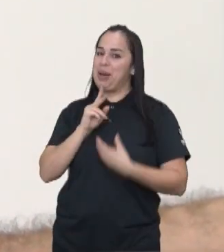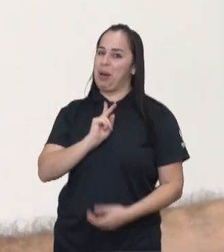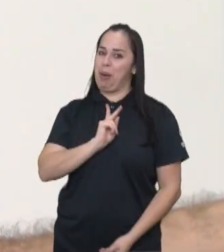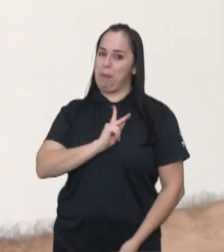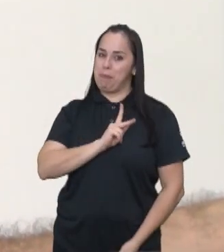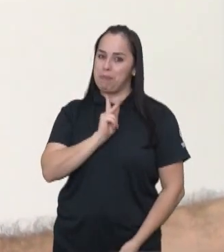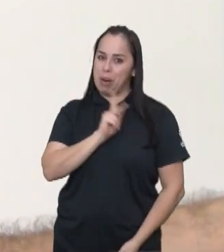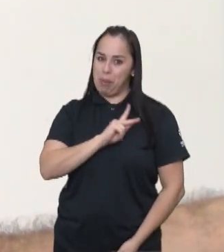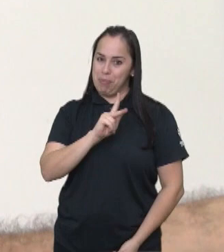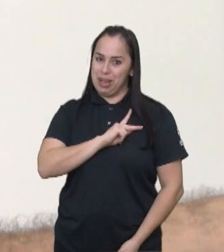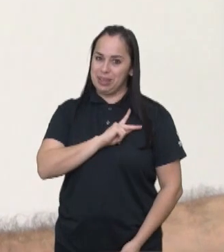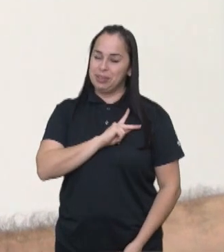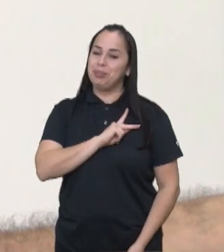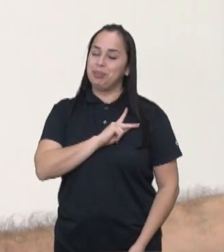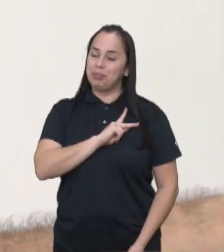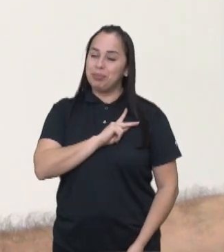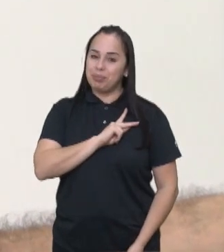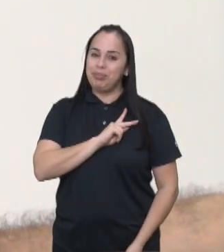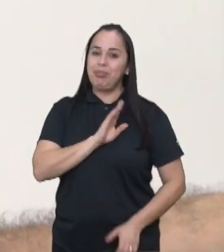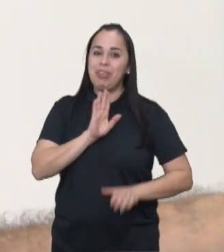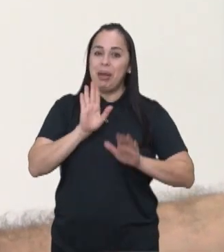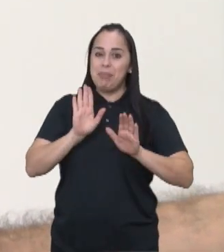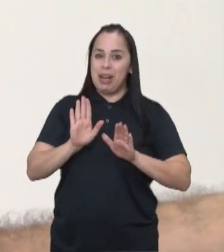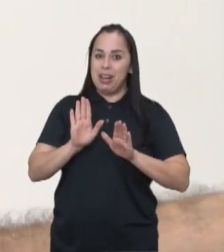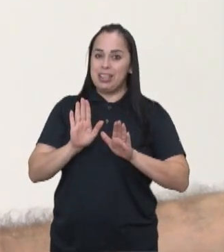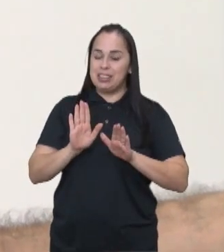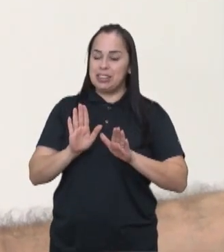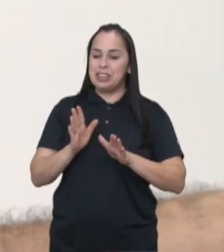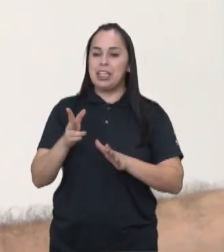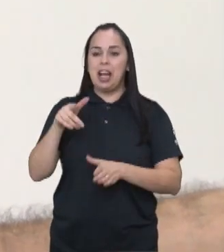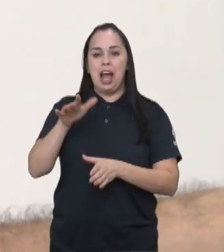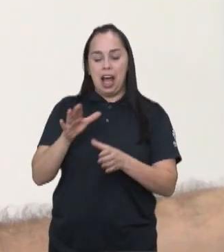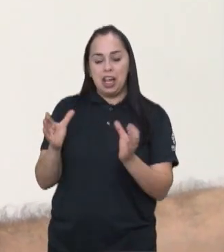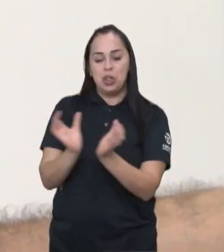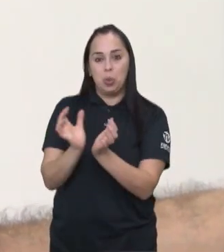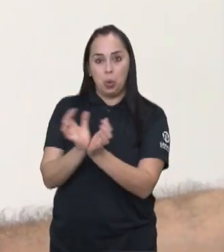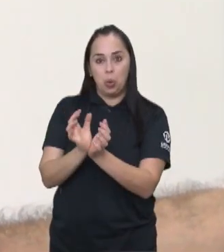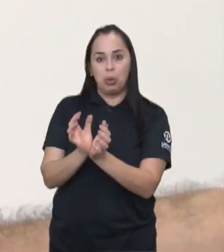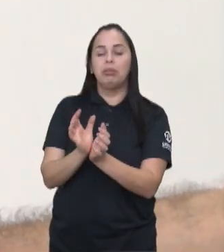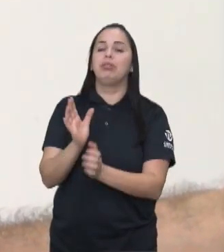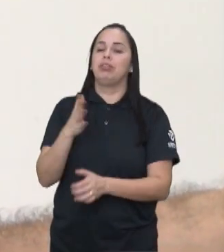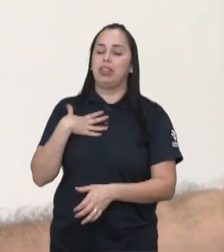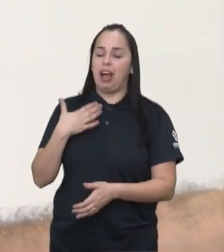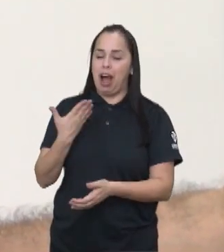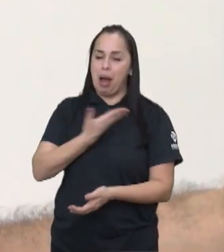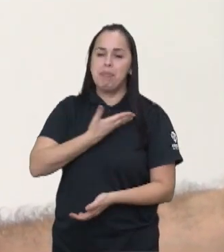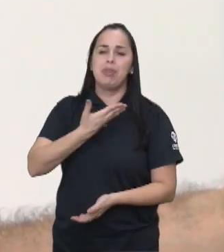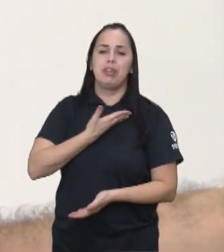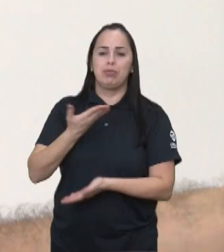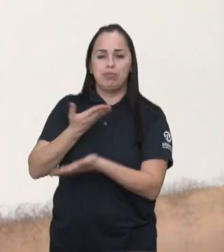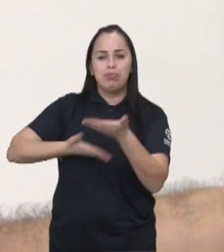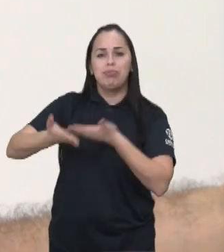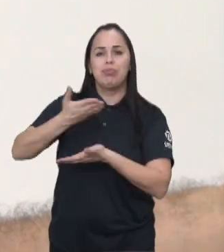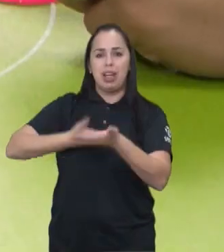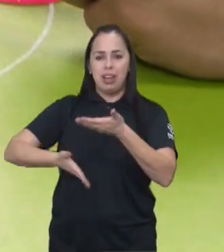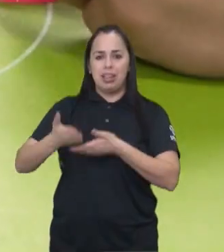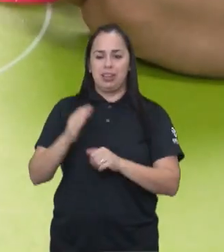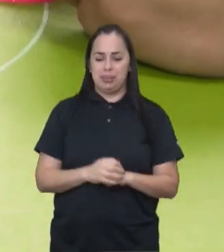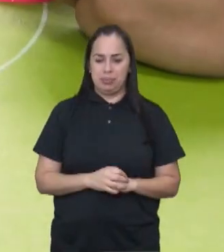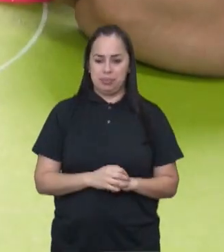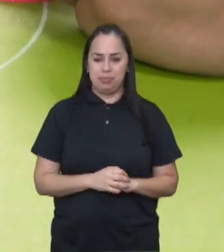deixou de ser verde, mas fiz grandes amigos lá e tenho muito orgulho de ter jogado com